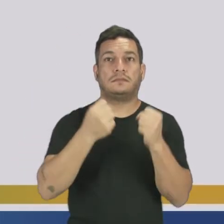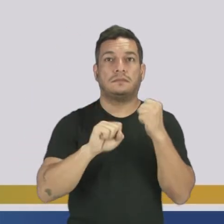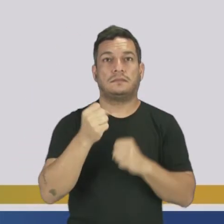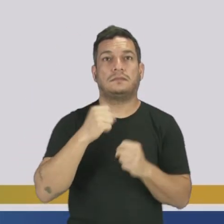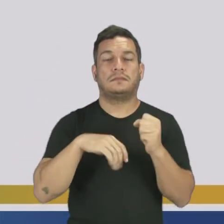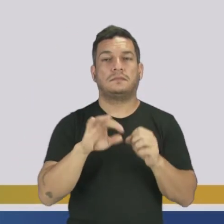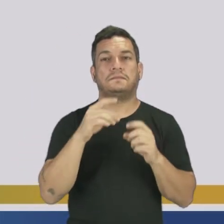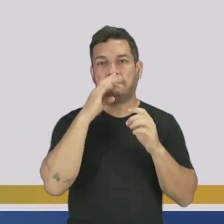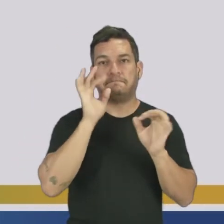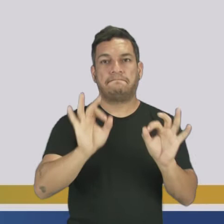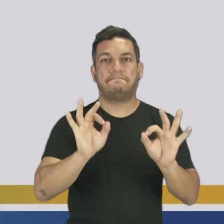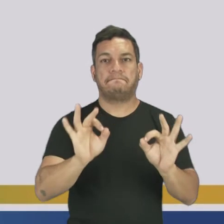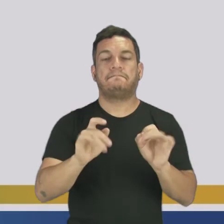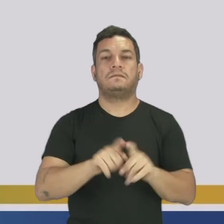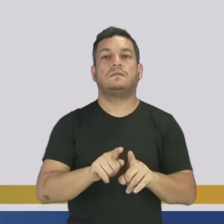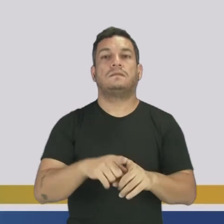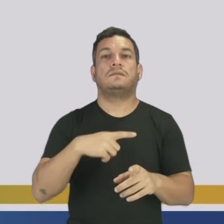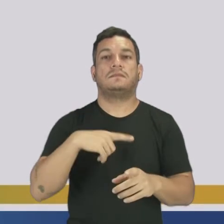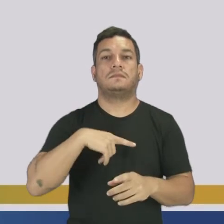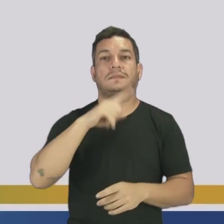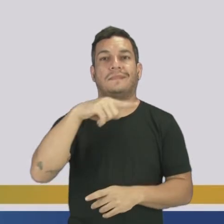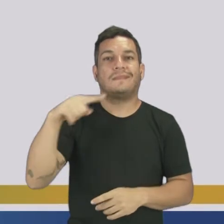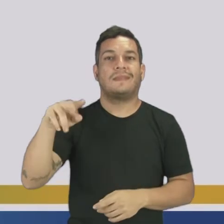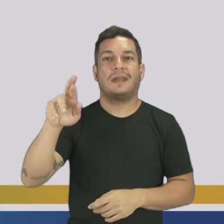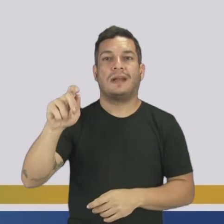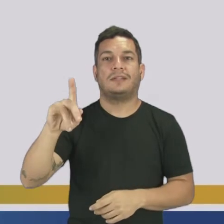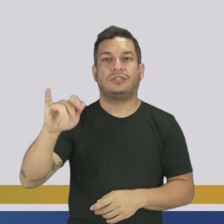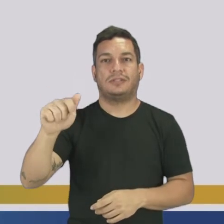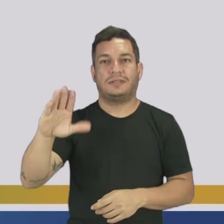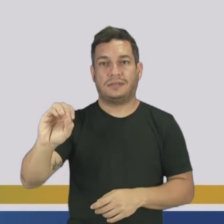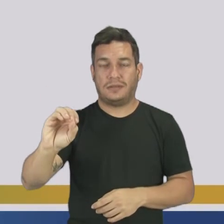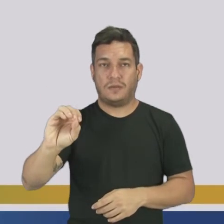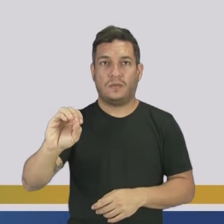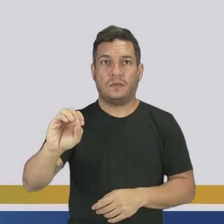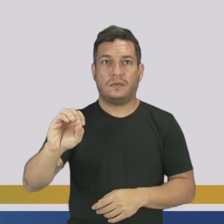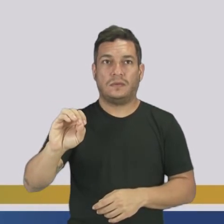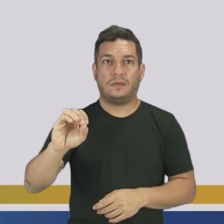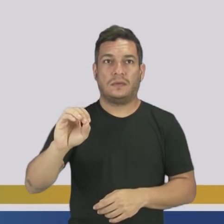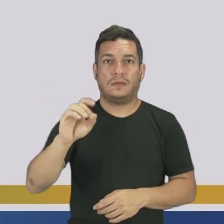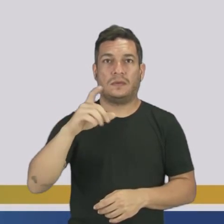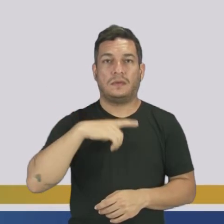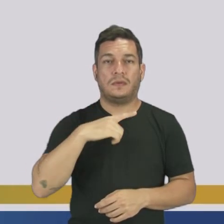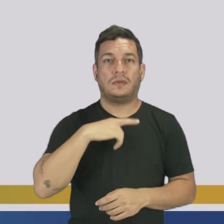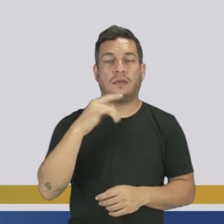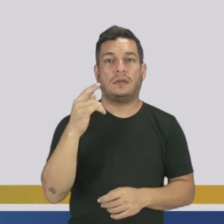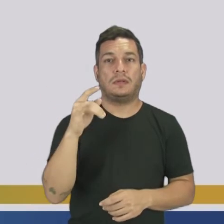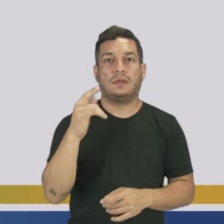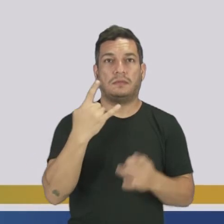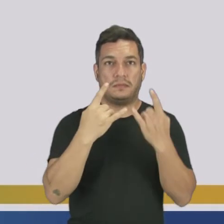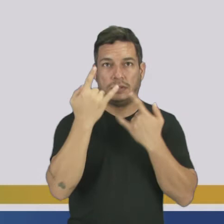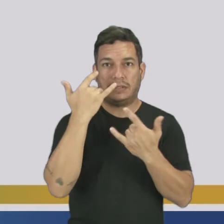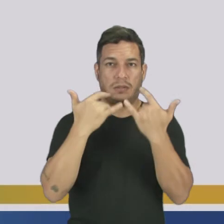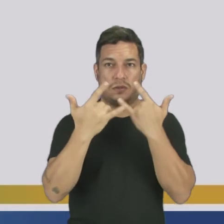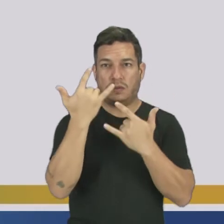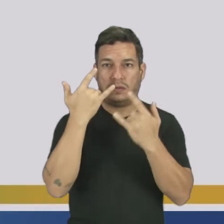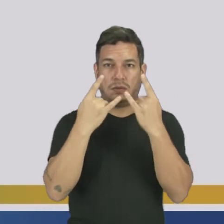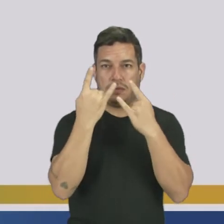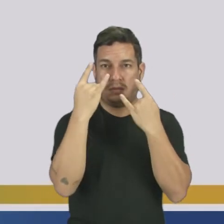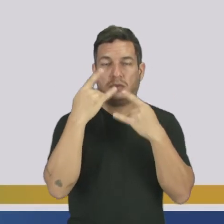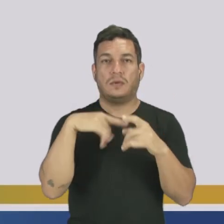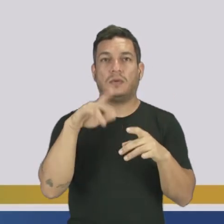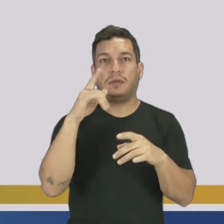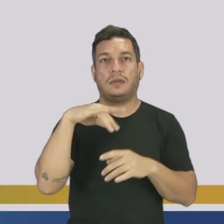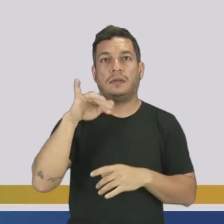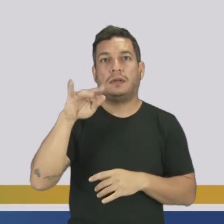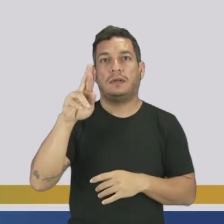extremamente sofisticadas, que produzem radiação eletromagnética em amplo espectro e alto brilho, compreendendo como o